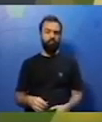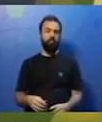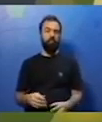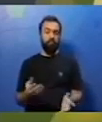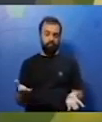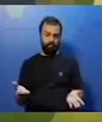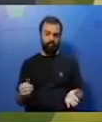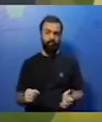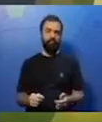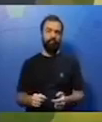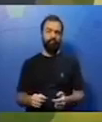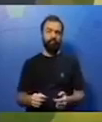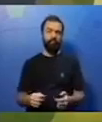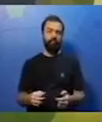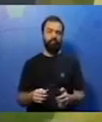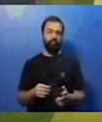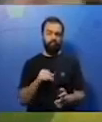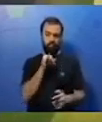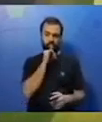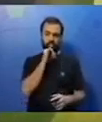Bom, um outro exemplo.